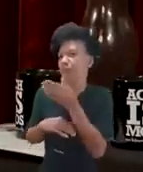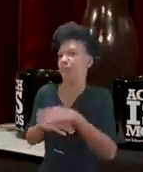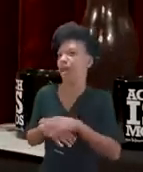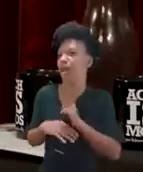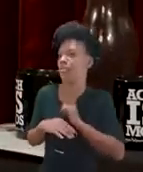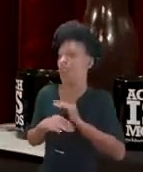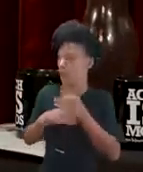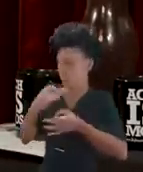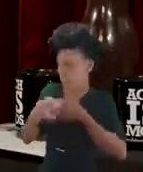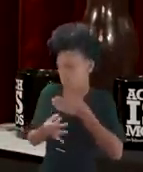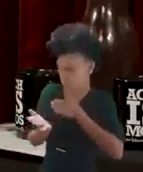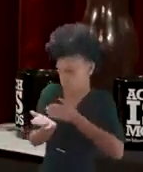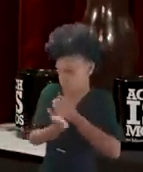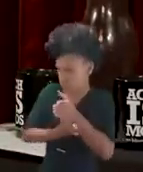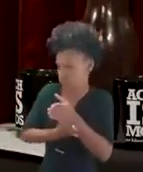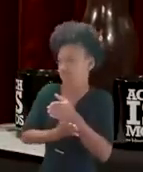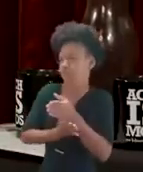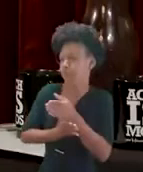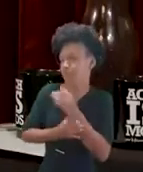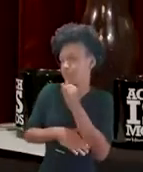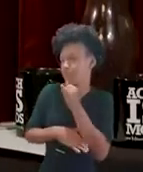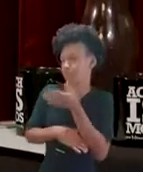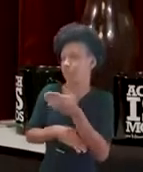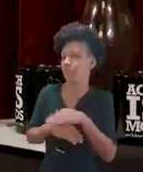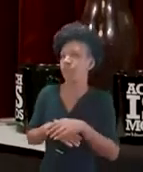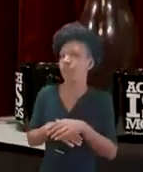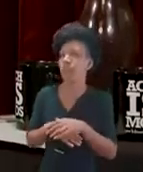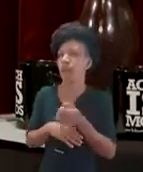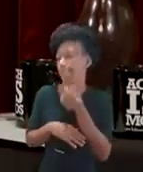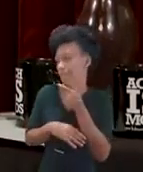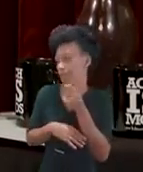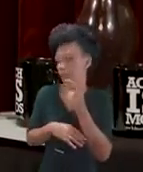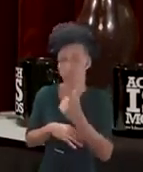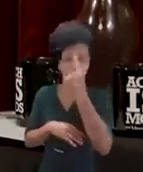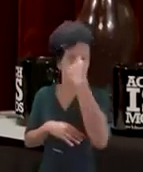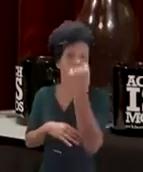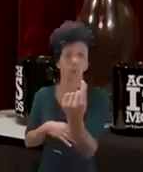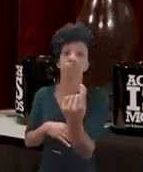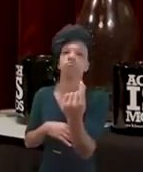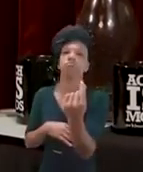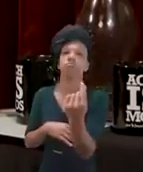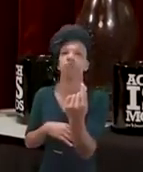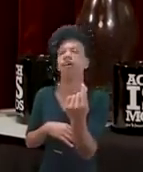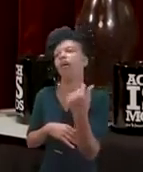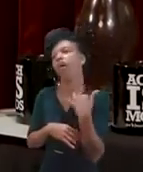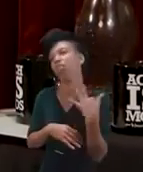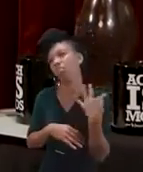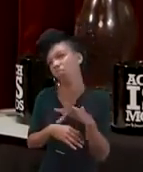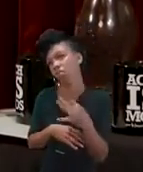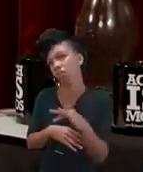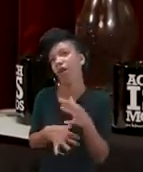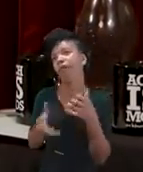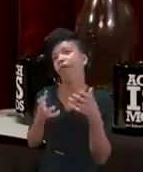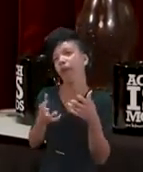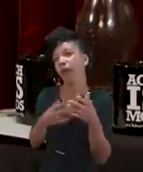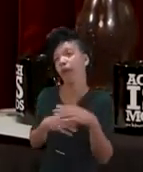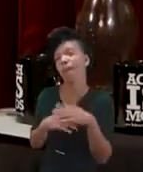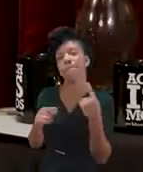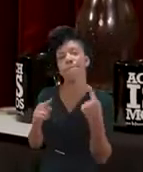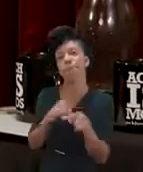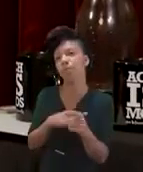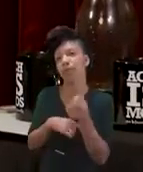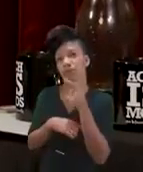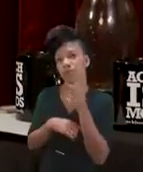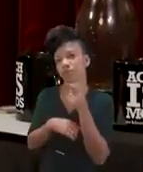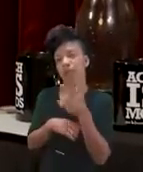mesmo que tem uma corrente daqui que fala assim cara piada com nariz grande me machuca e eu queria